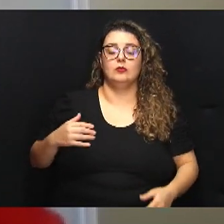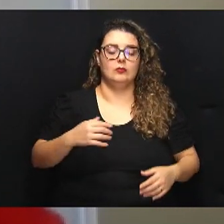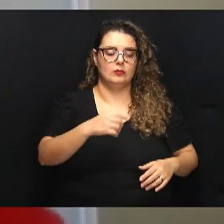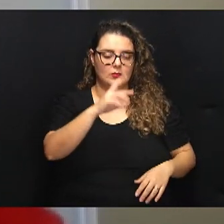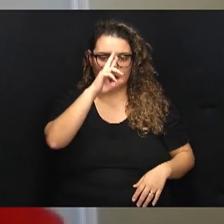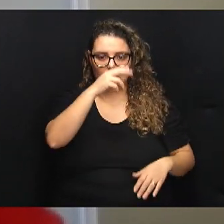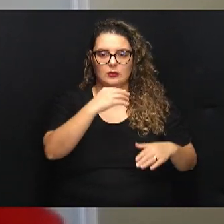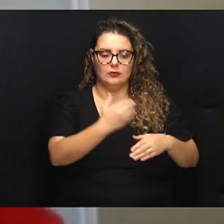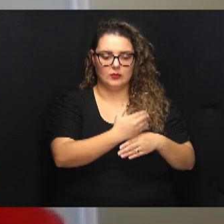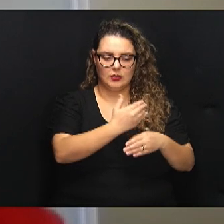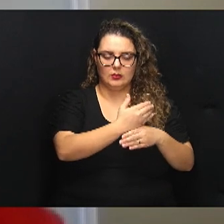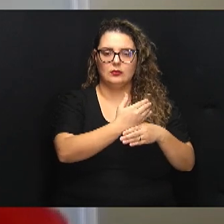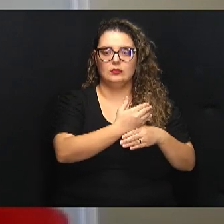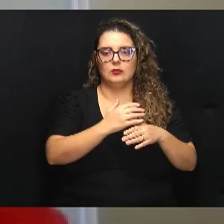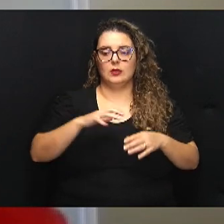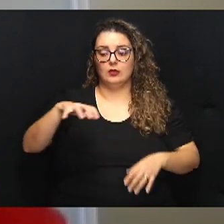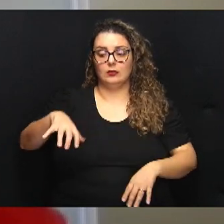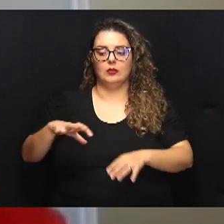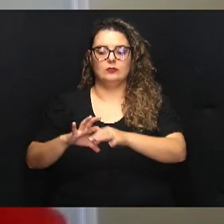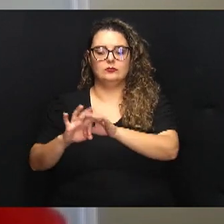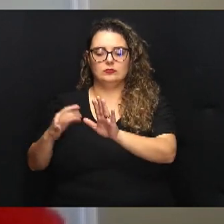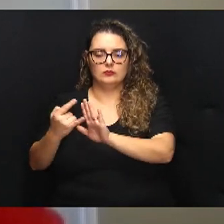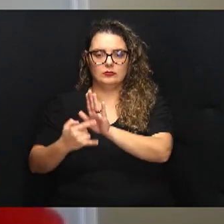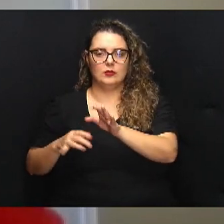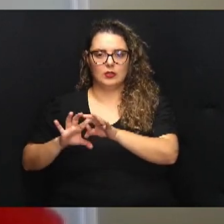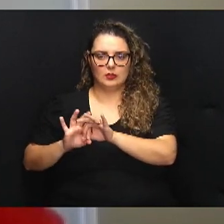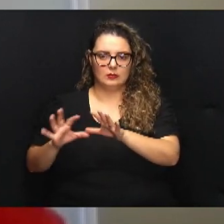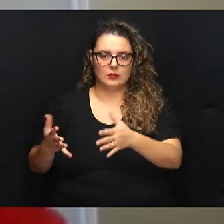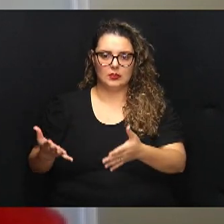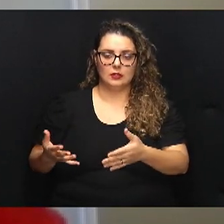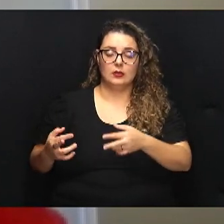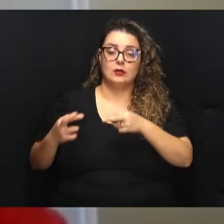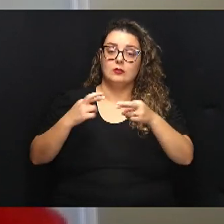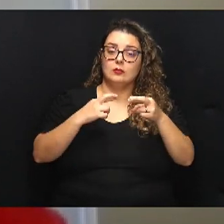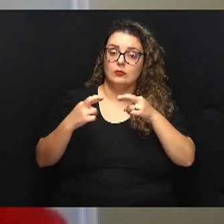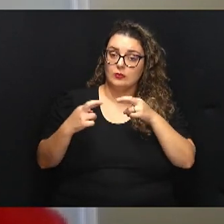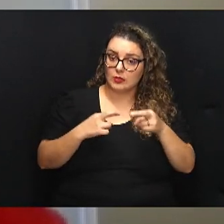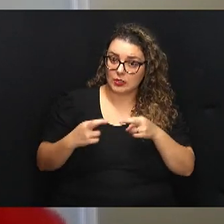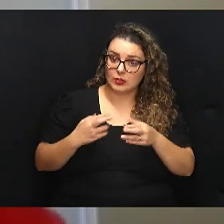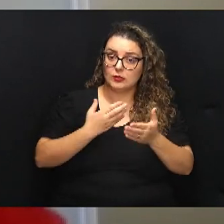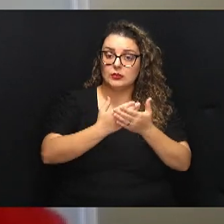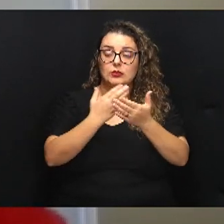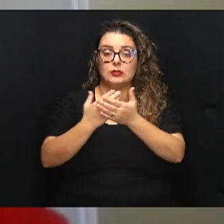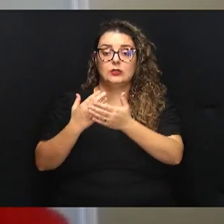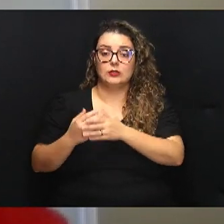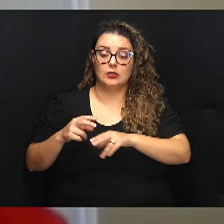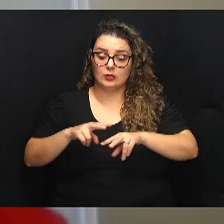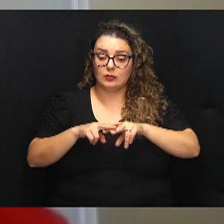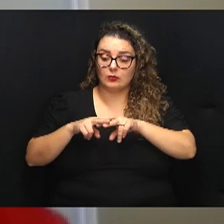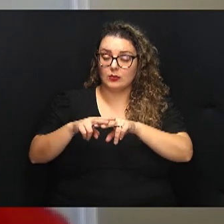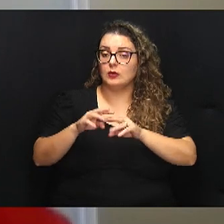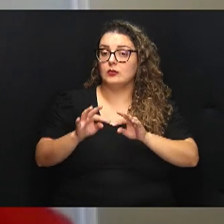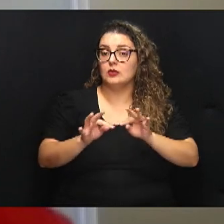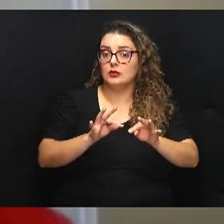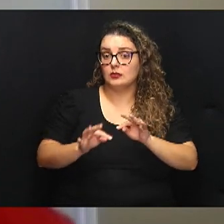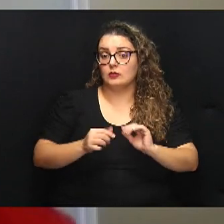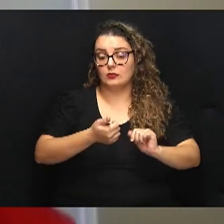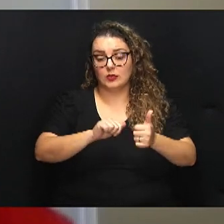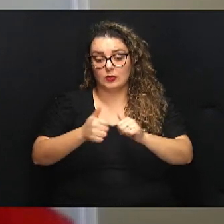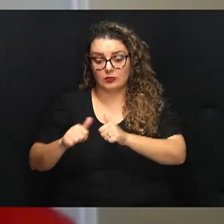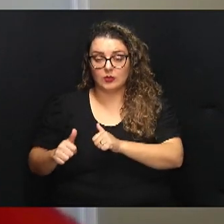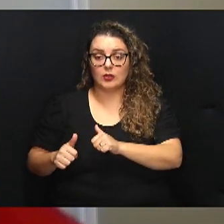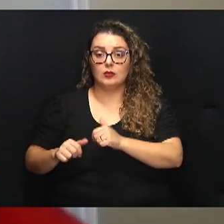órgão licenciador, exigem uma análise desses estudos, uma vistoria técnica, uma avaliação